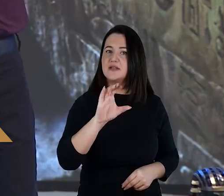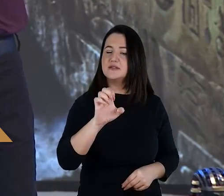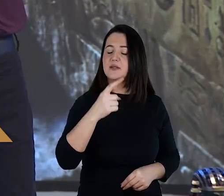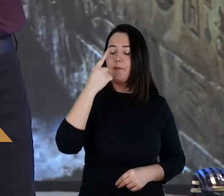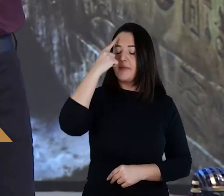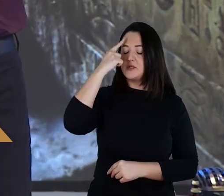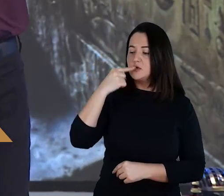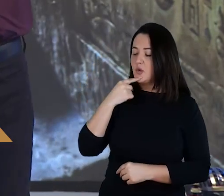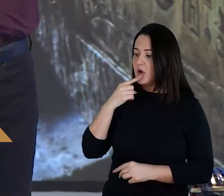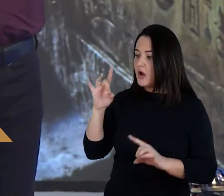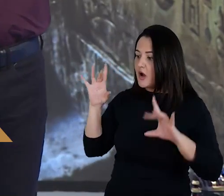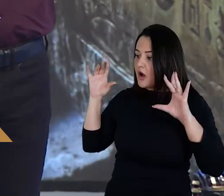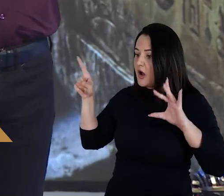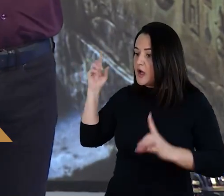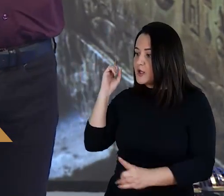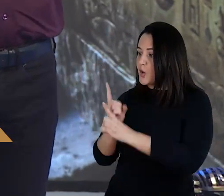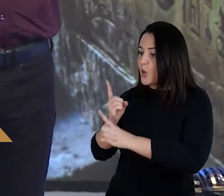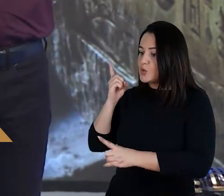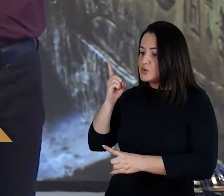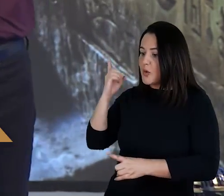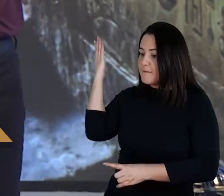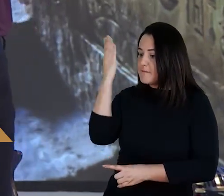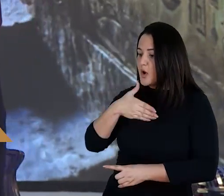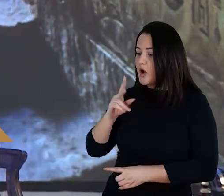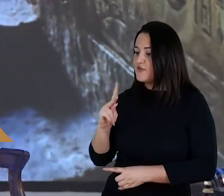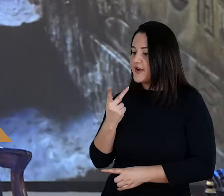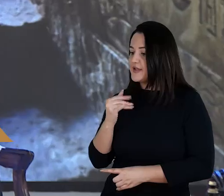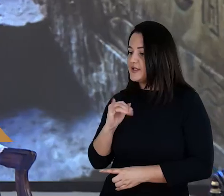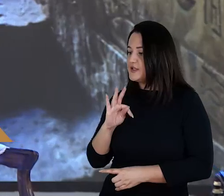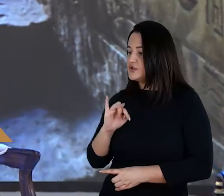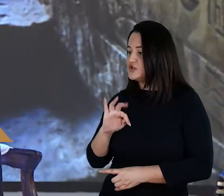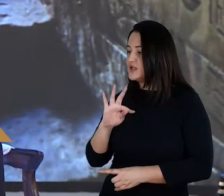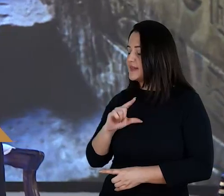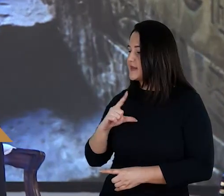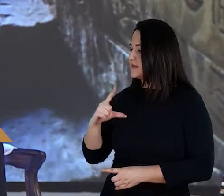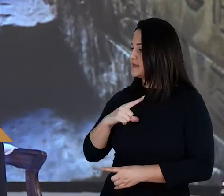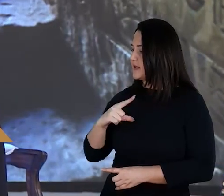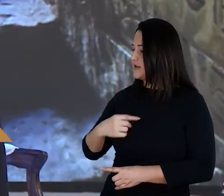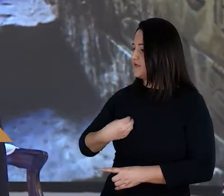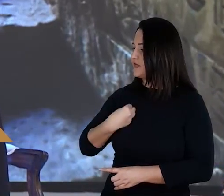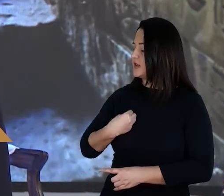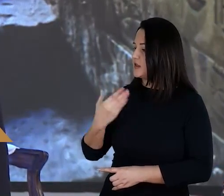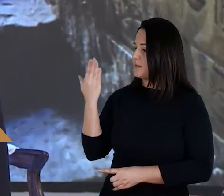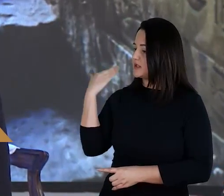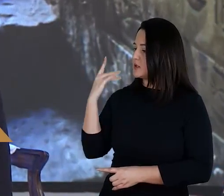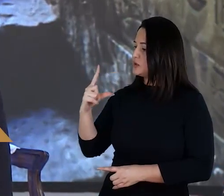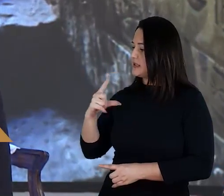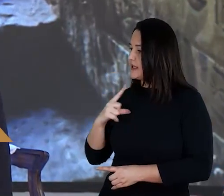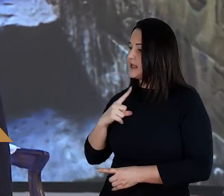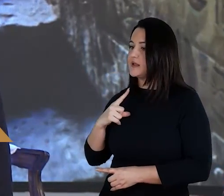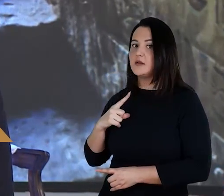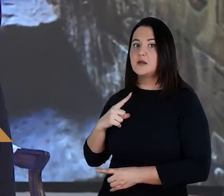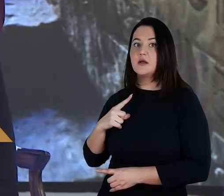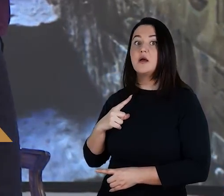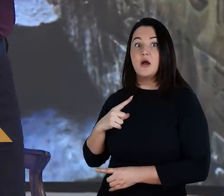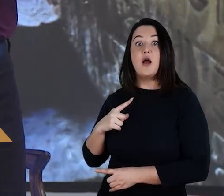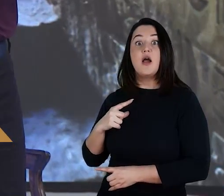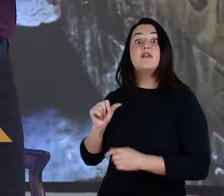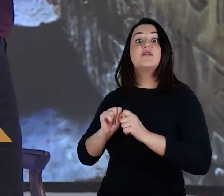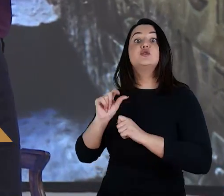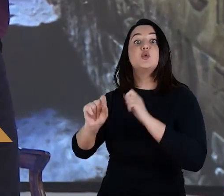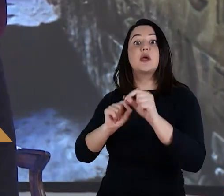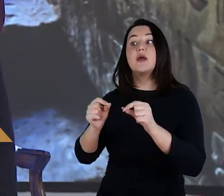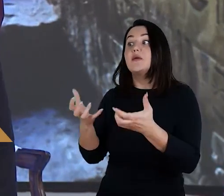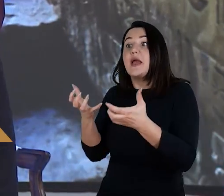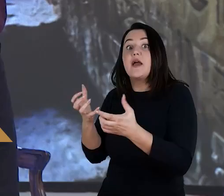encontrado ali uma valiosa forma de elucidar as suas pesquisas sobre a língua hitita. Então ele fez esforços